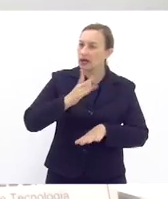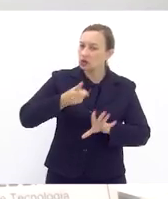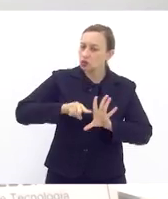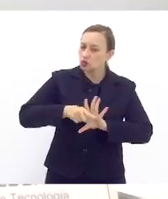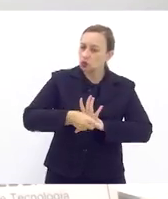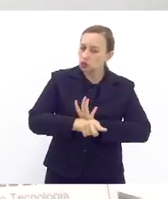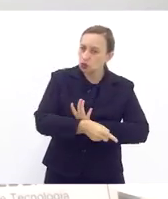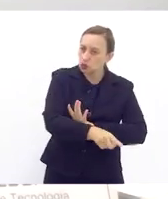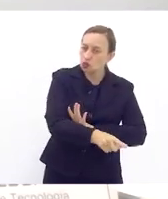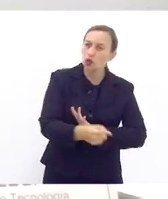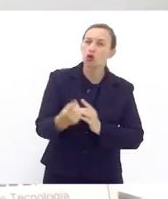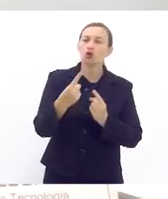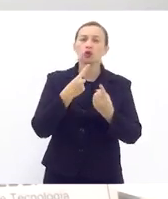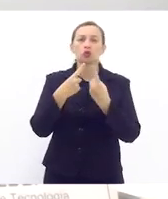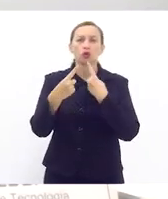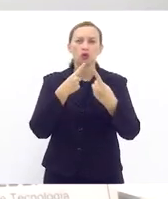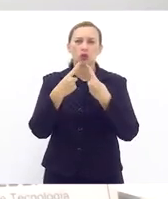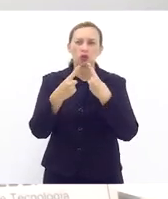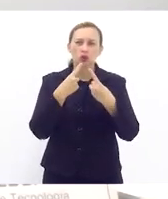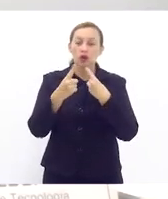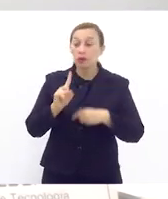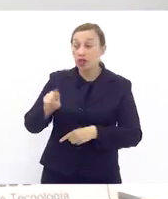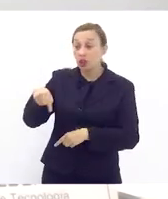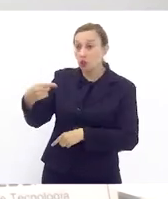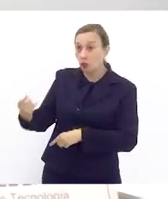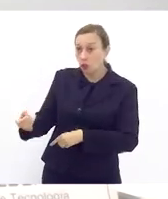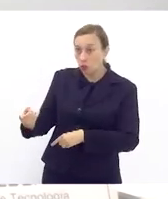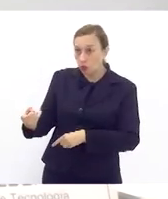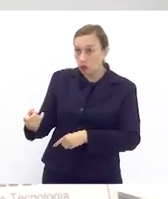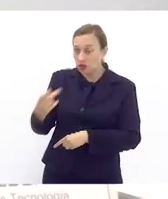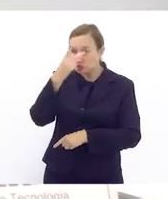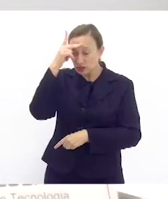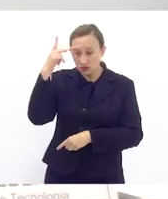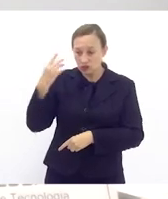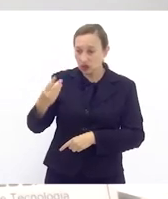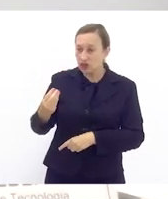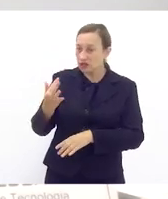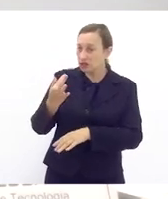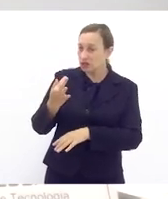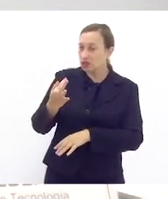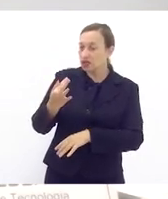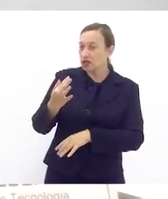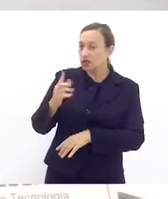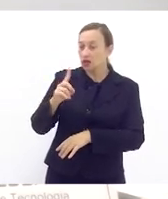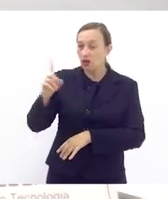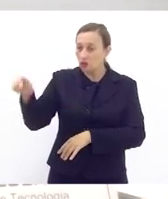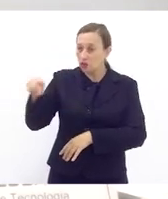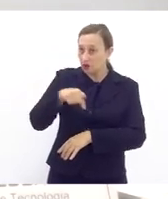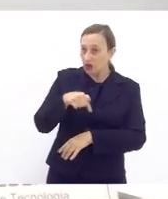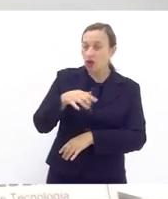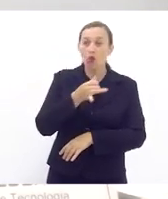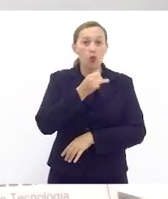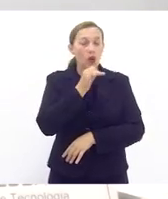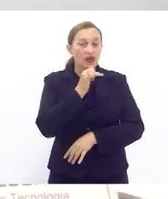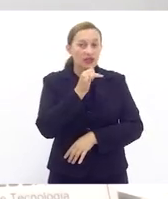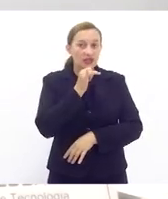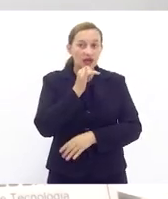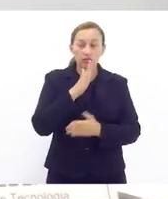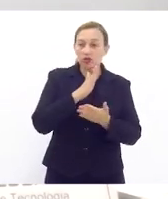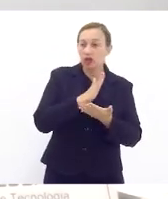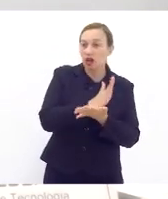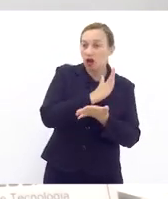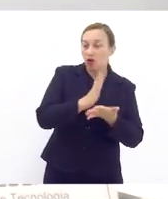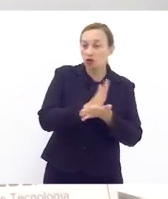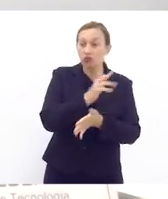mais esse debate para que outros atores que não participaram que não tomaram conhecimento por exemplo Muitos pais